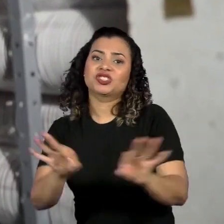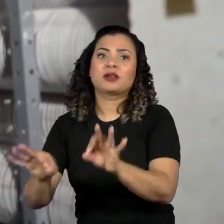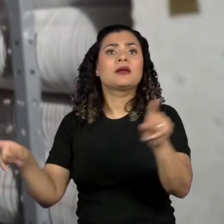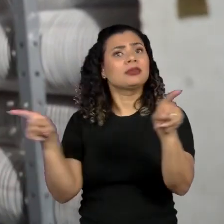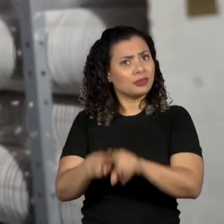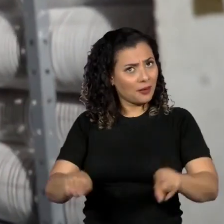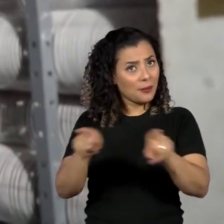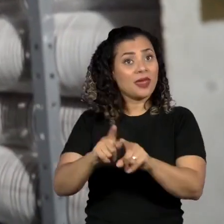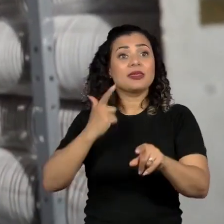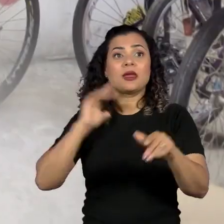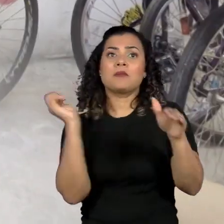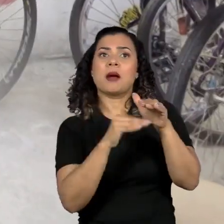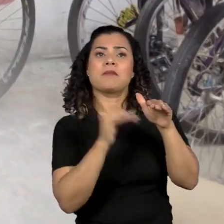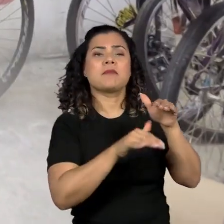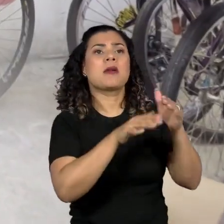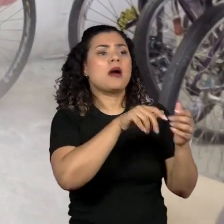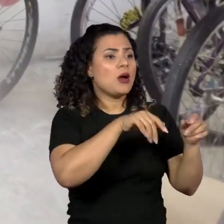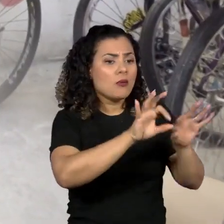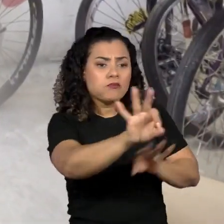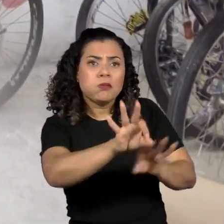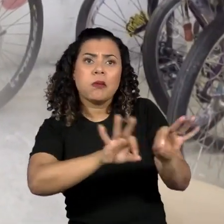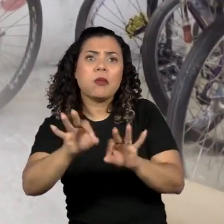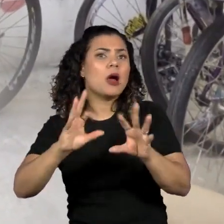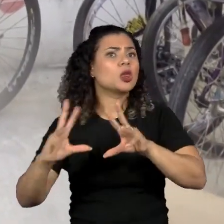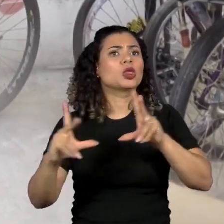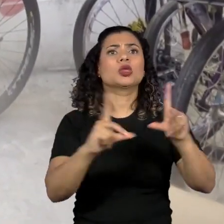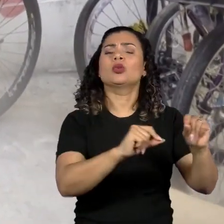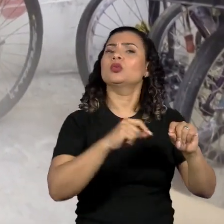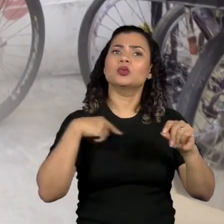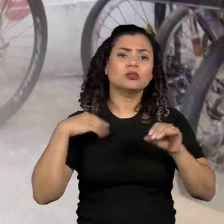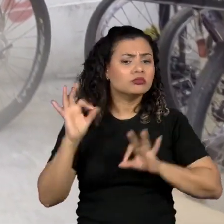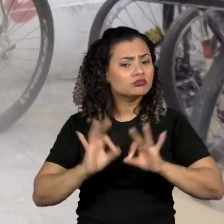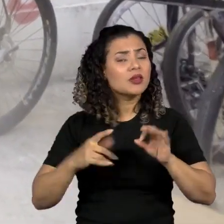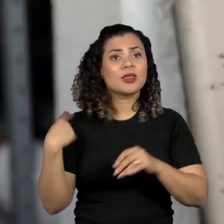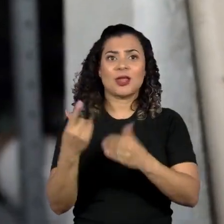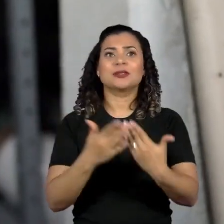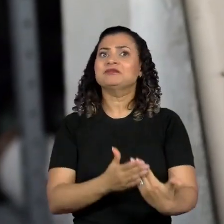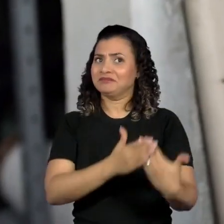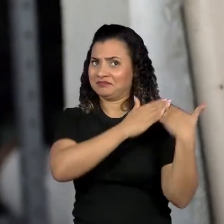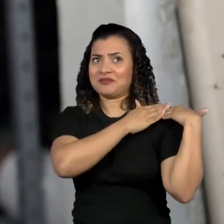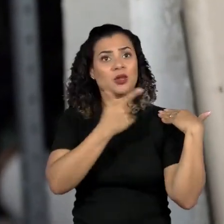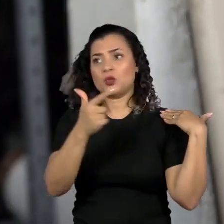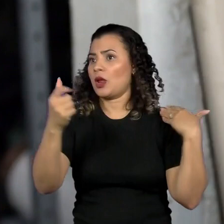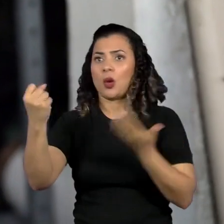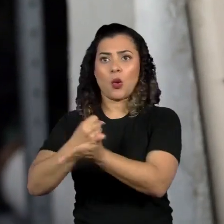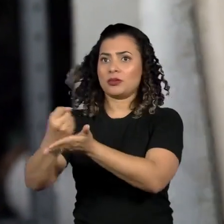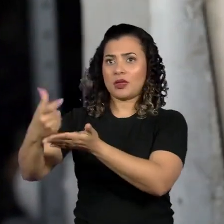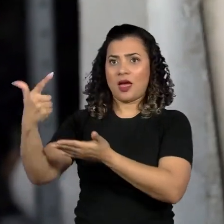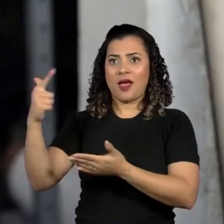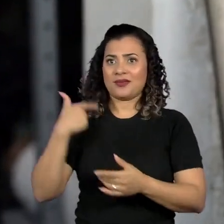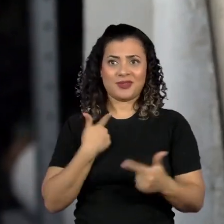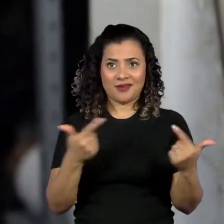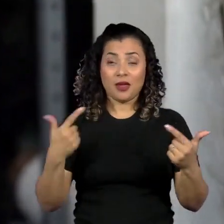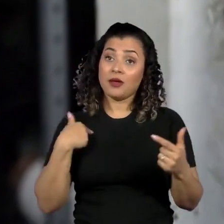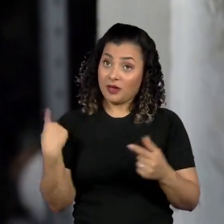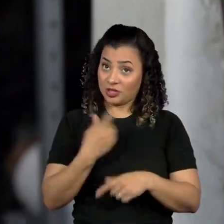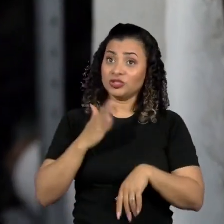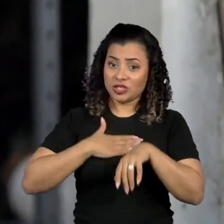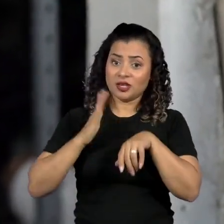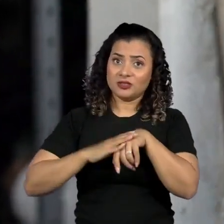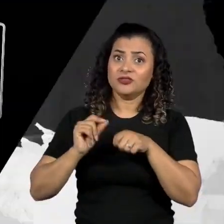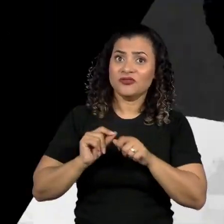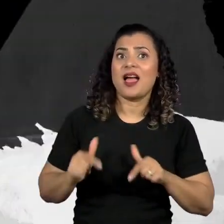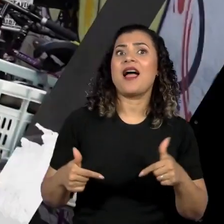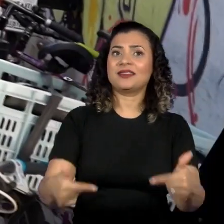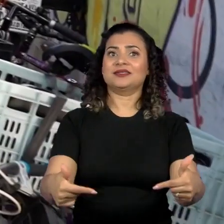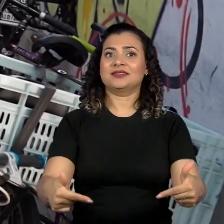tem separação, tem toda essa parte aí que os caras fazem, é nós por nós, né? Não tem nenhum contratado, né? Os caras mesmo que vem aí, mete a mão e faz